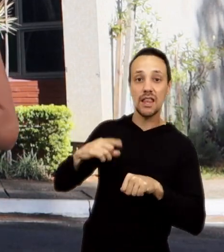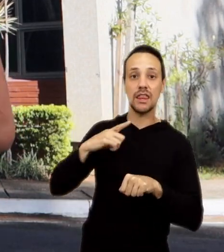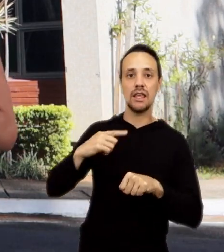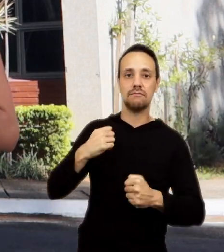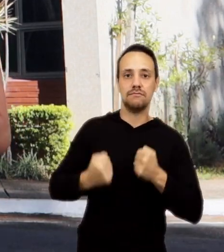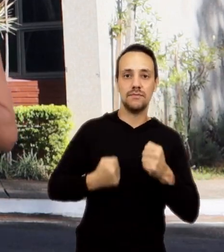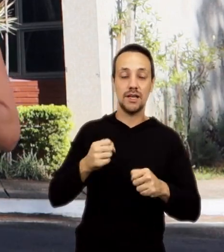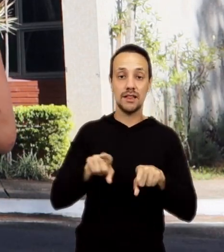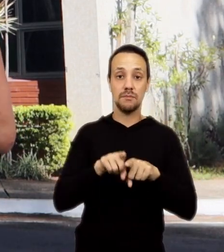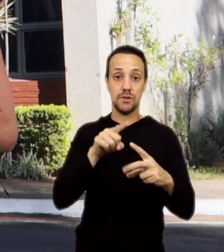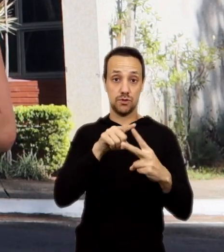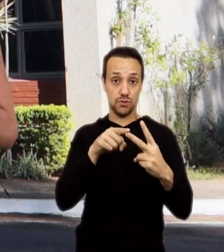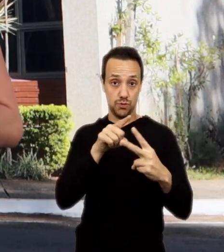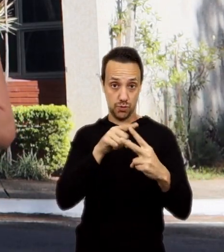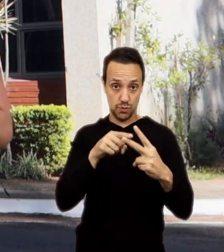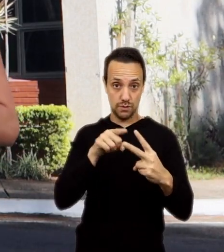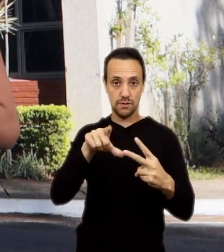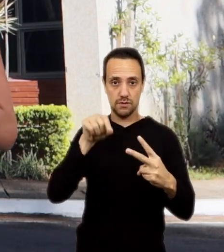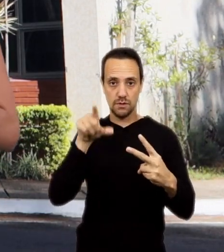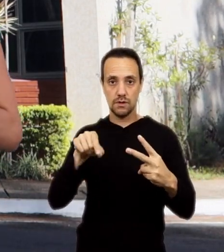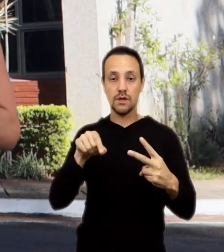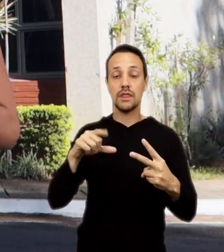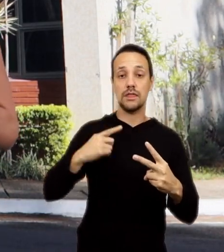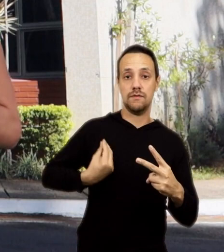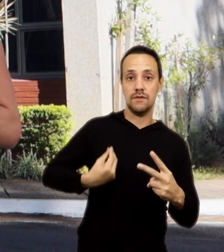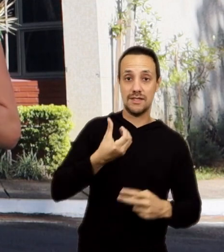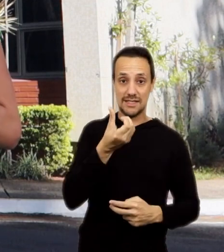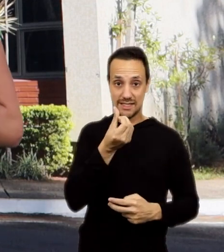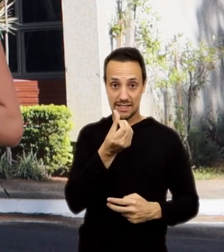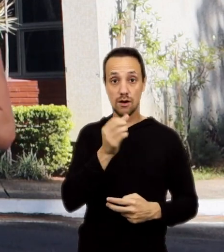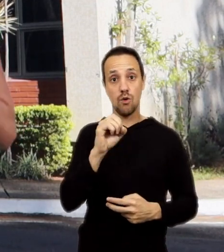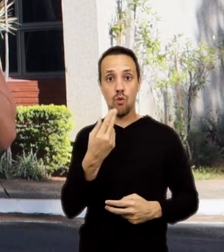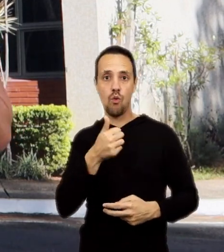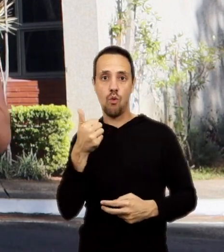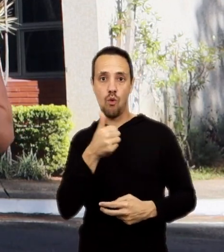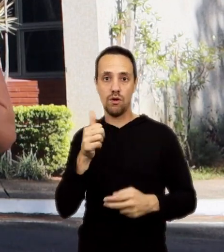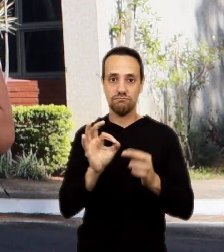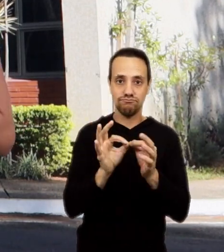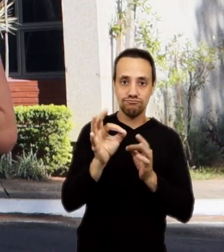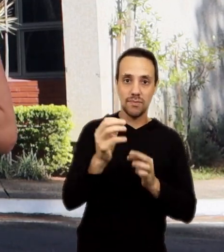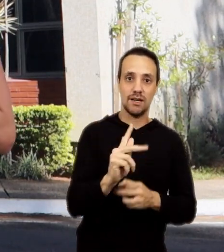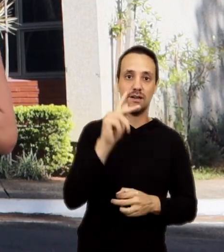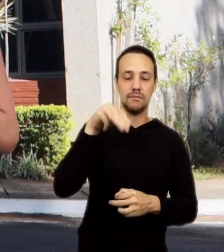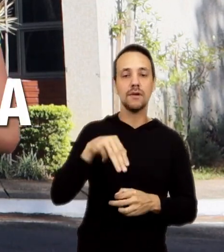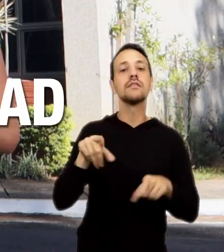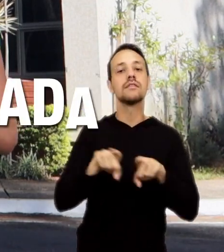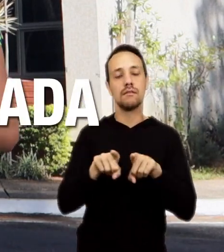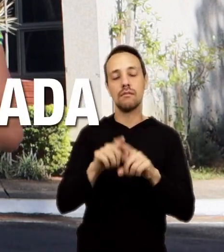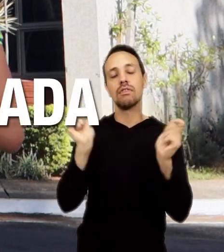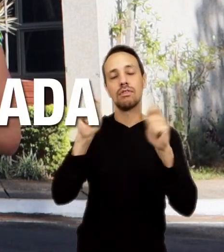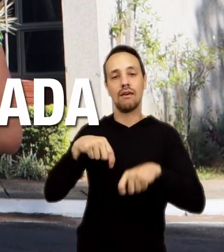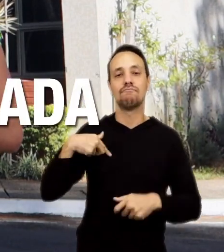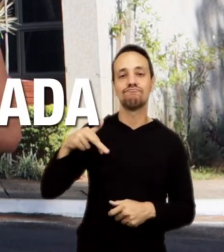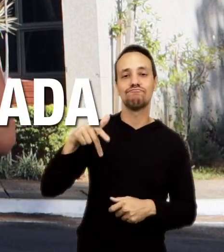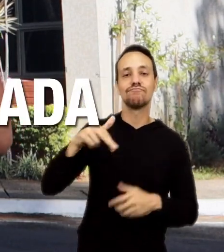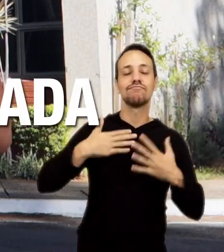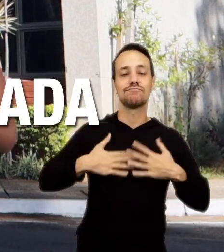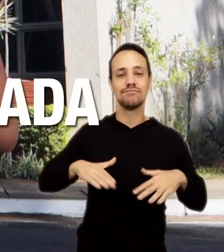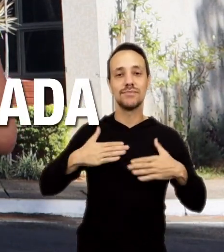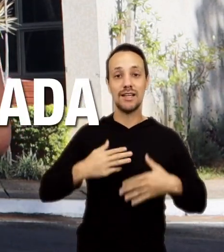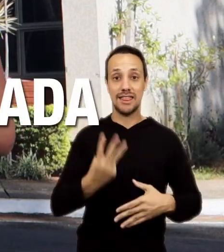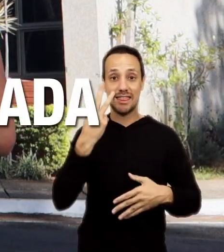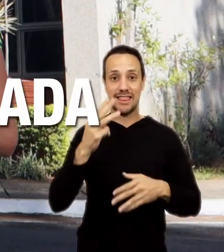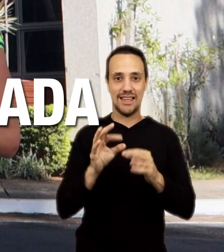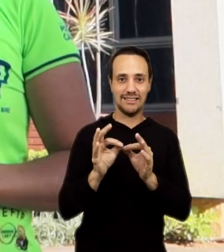corrida também tem duas opções, 6 km ou 11 km, além do pessoal da caminhada, que também está convidado para